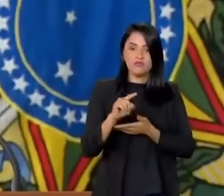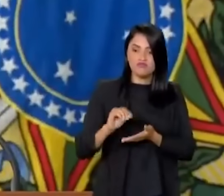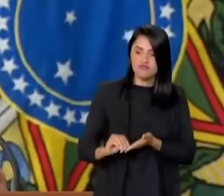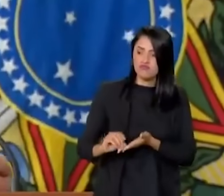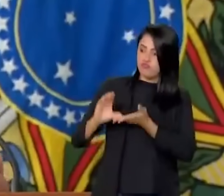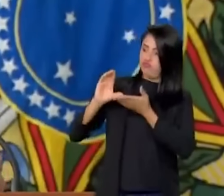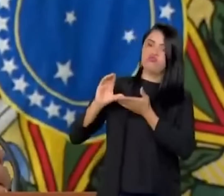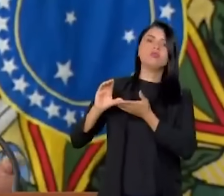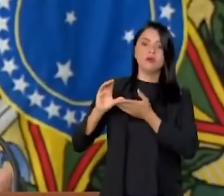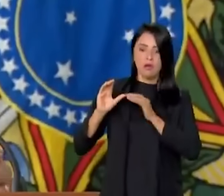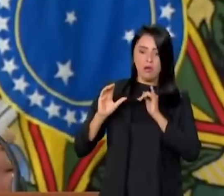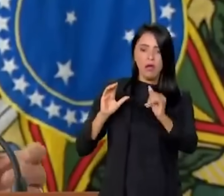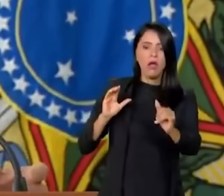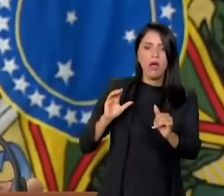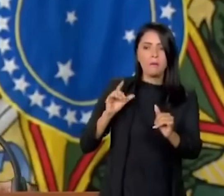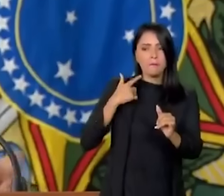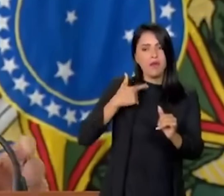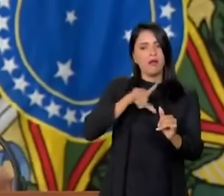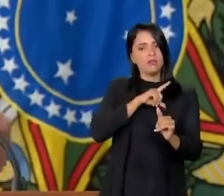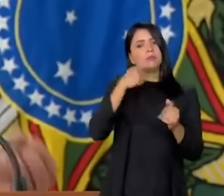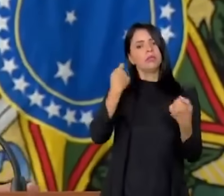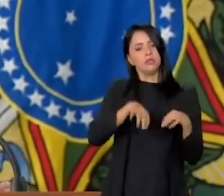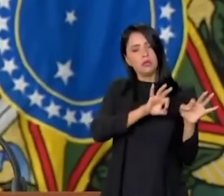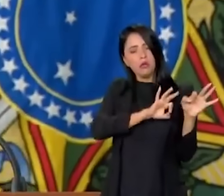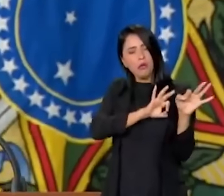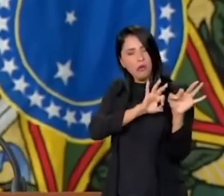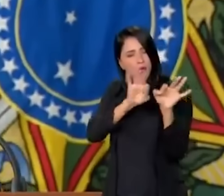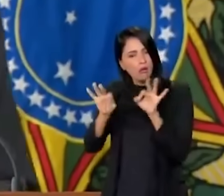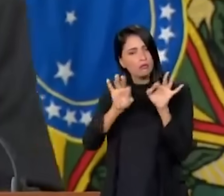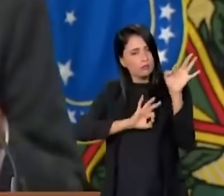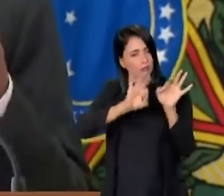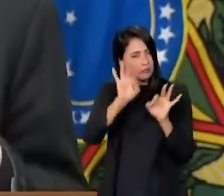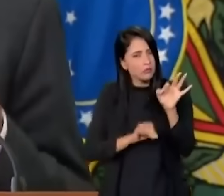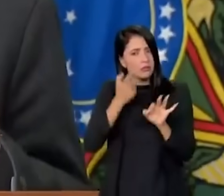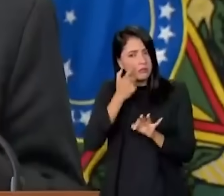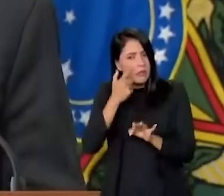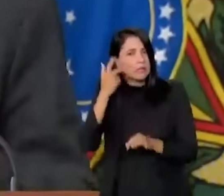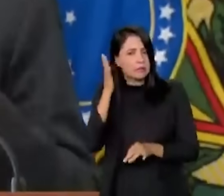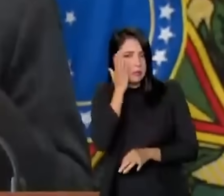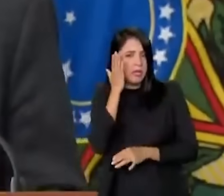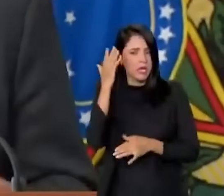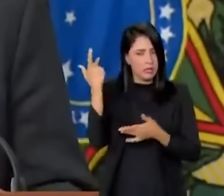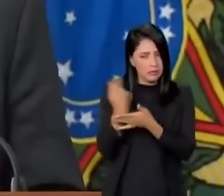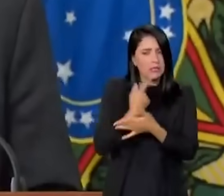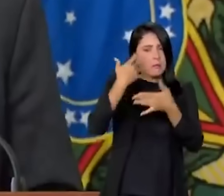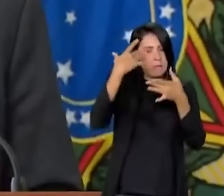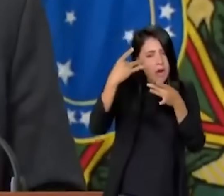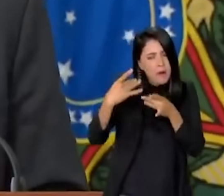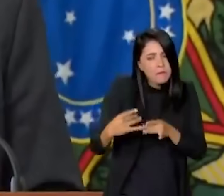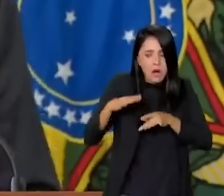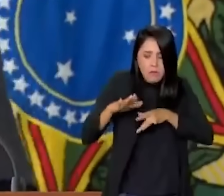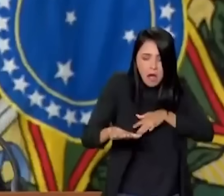magnitude e a gente não ter um acompanhamento sistematizado para a gente saber se está acontecendo cada